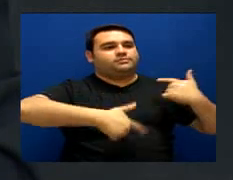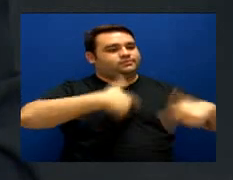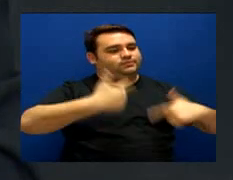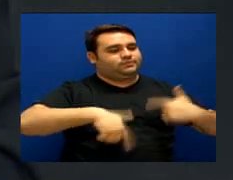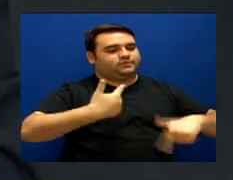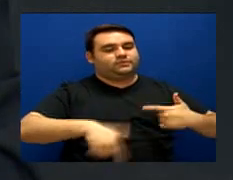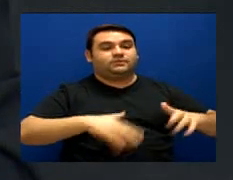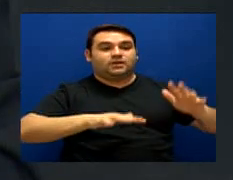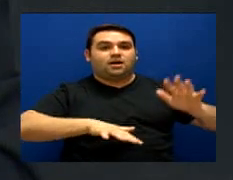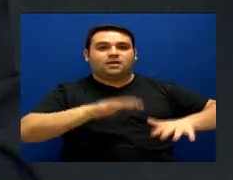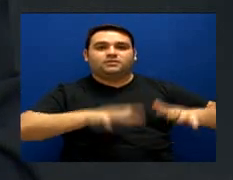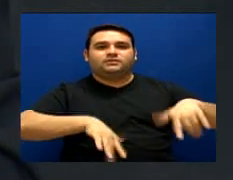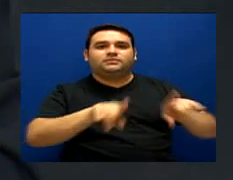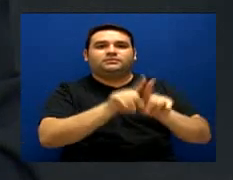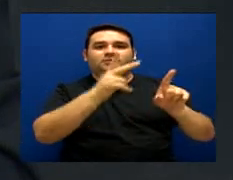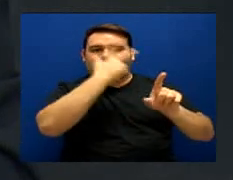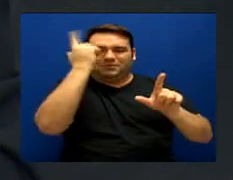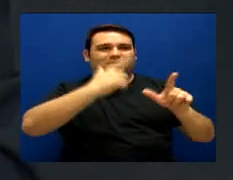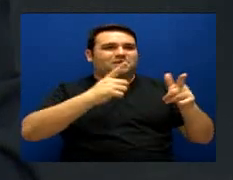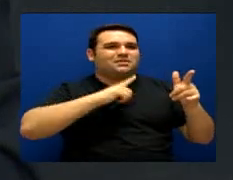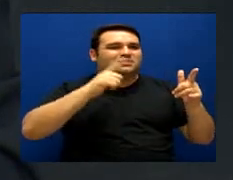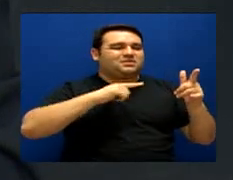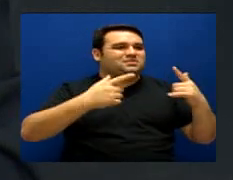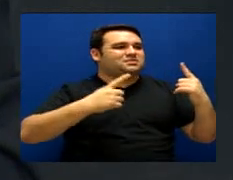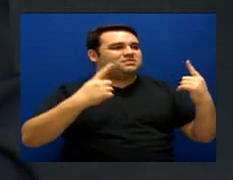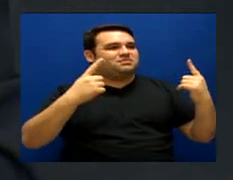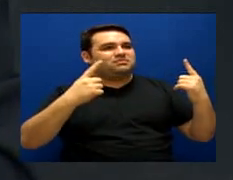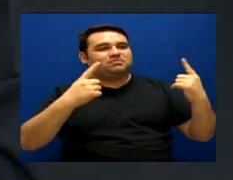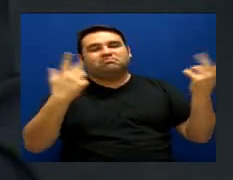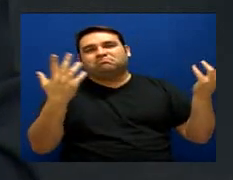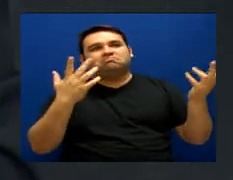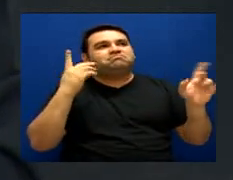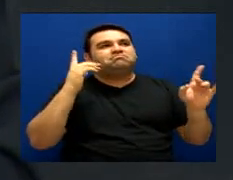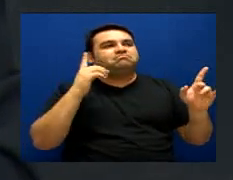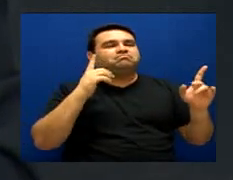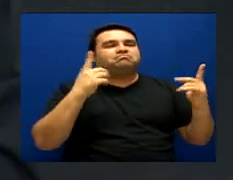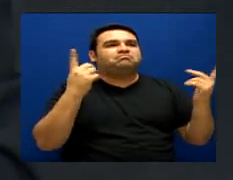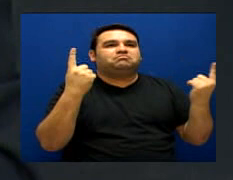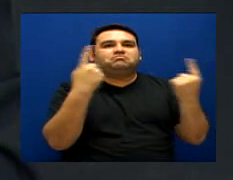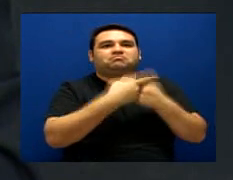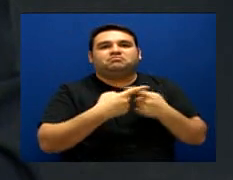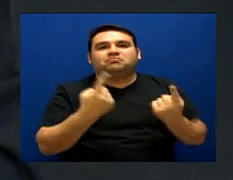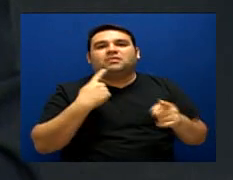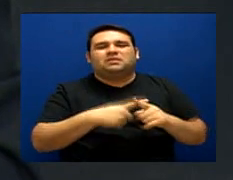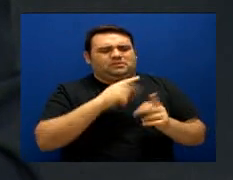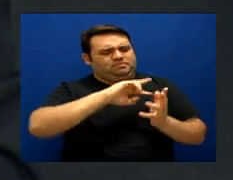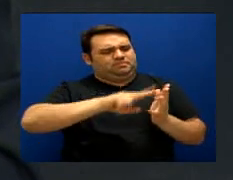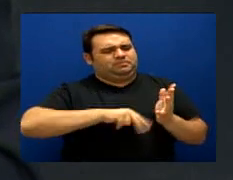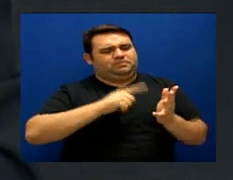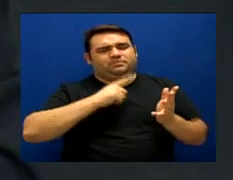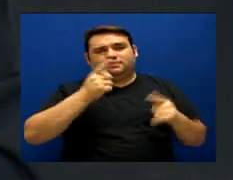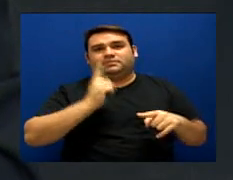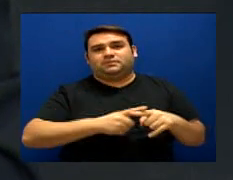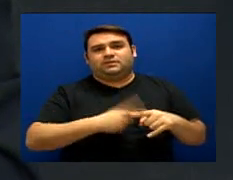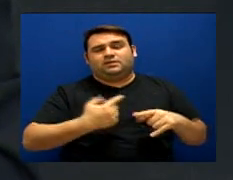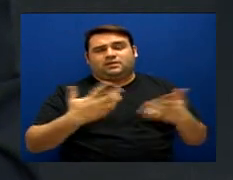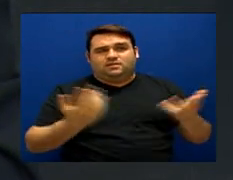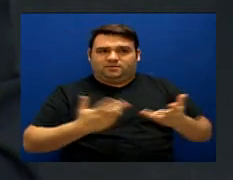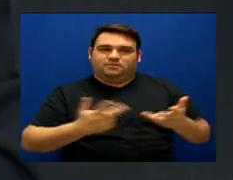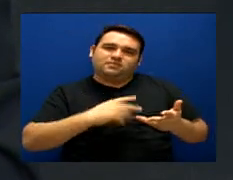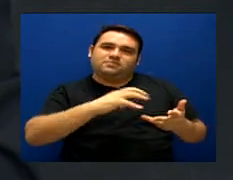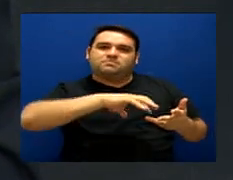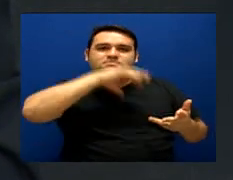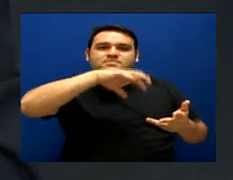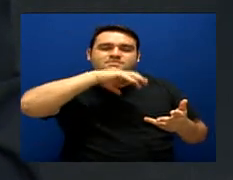trabalho. Muitas vezes as pessoas acabam se desencontrando por questões das mais diversas, porque essa é uma causa que